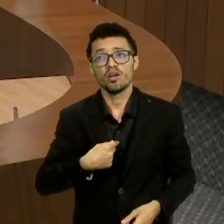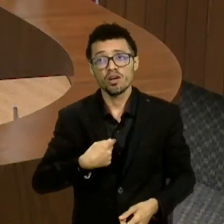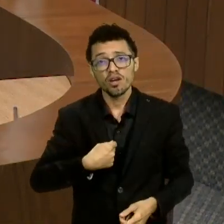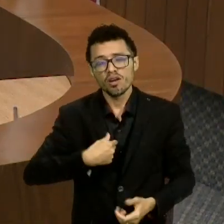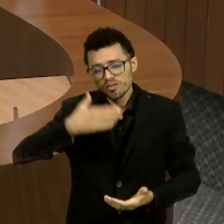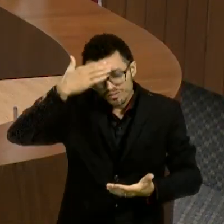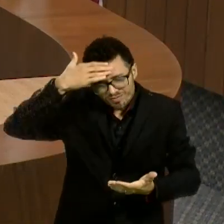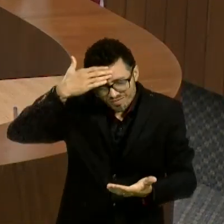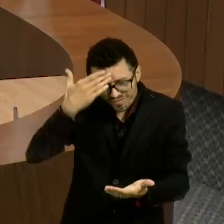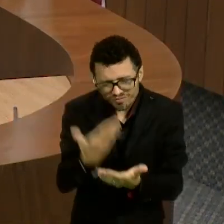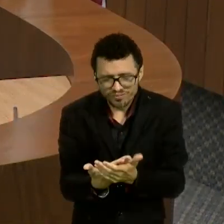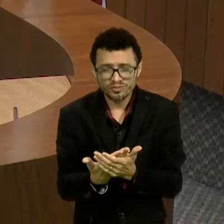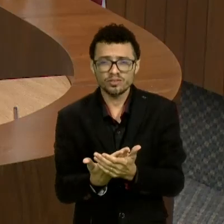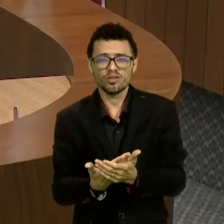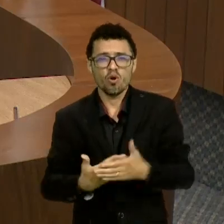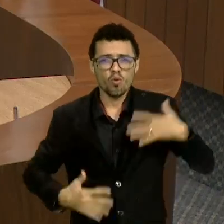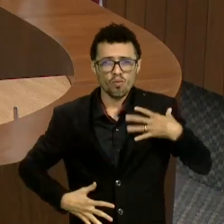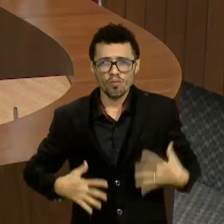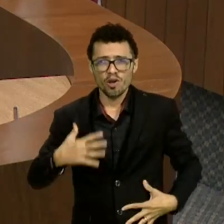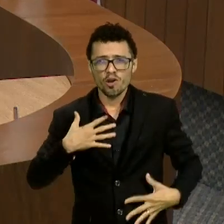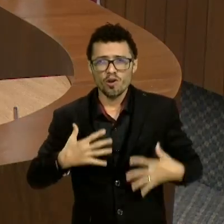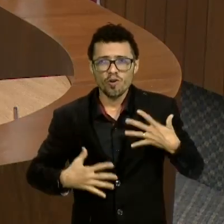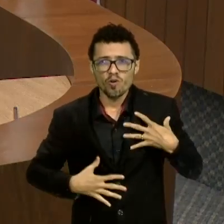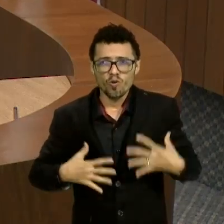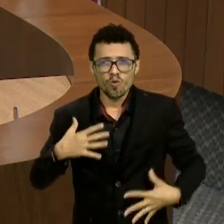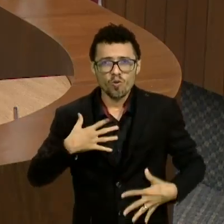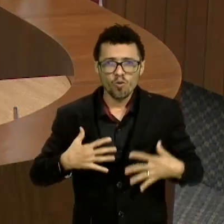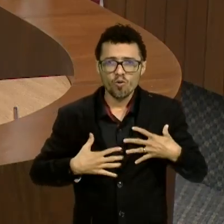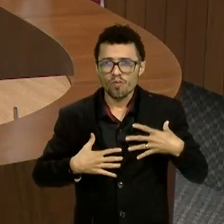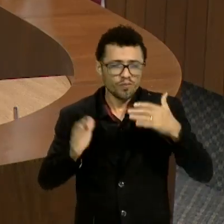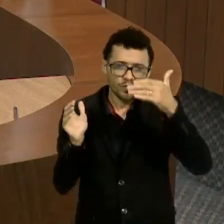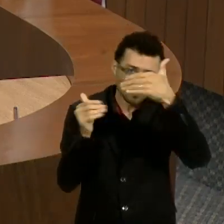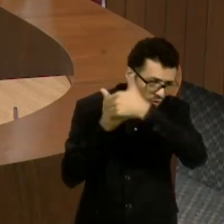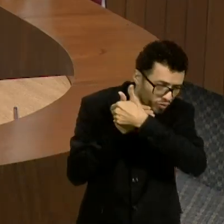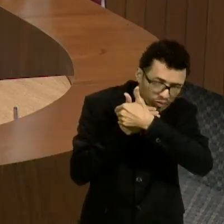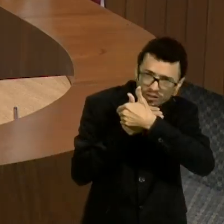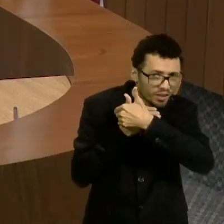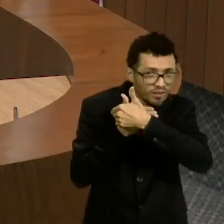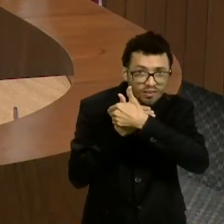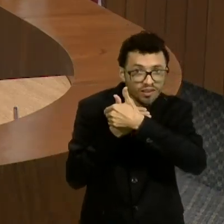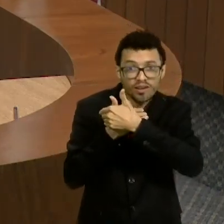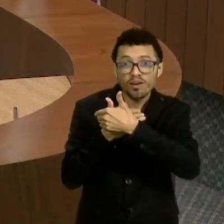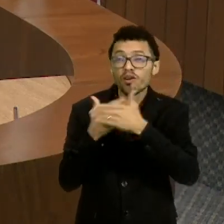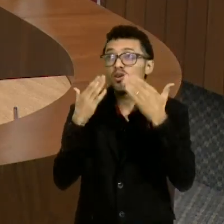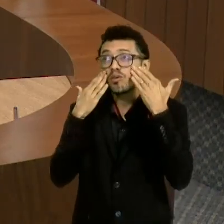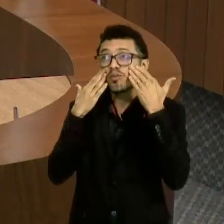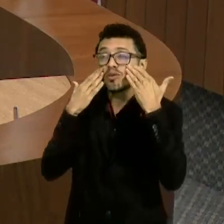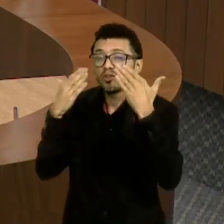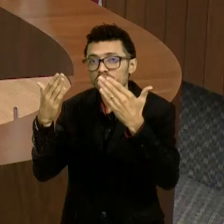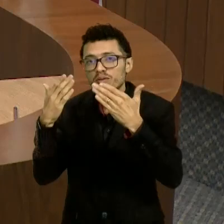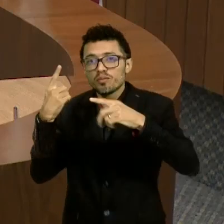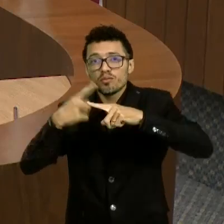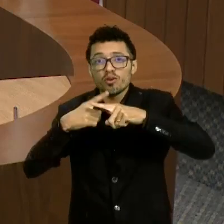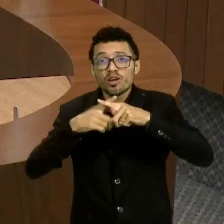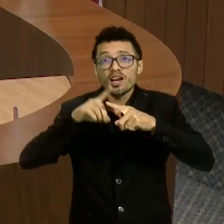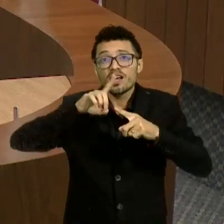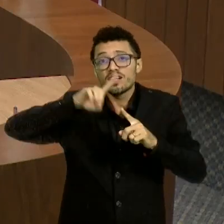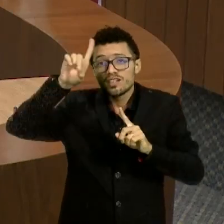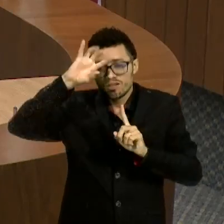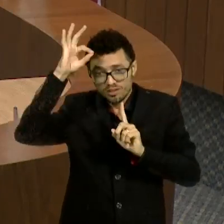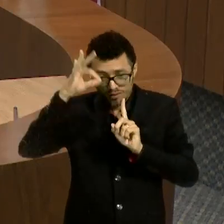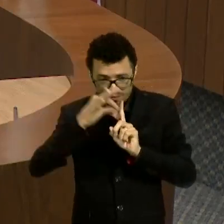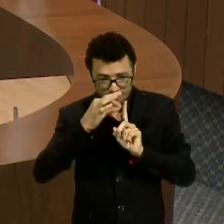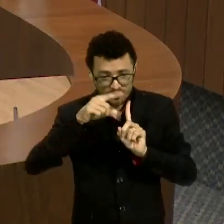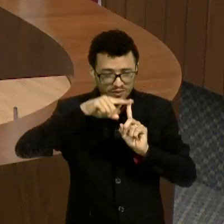meus ossos não estavam escondidos de ti quando em secreto fui formado e